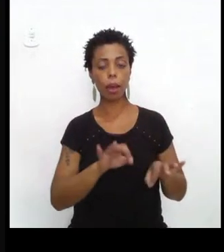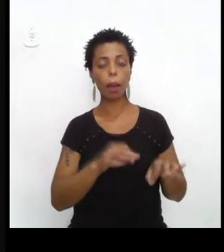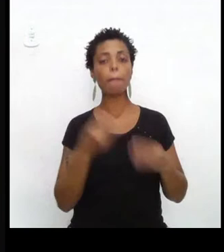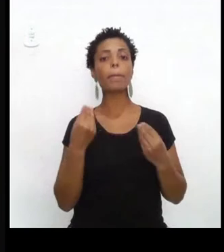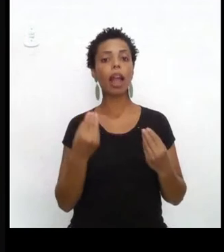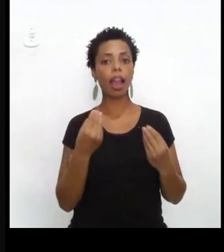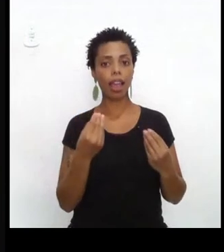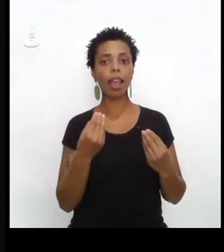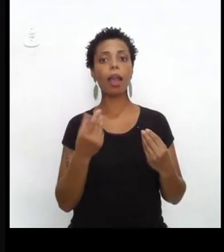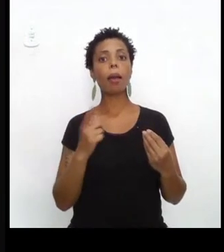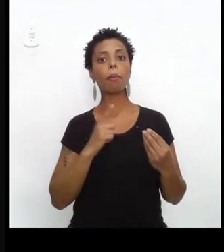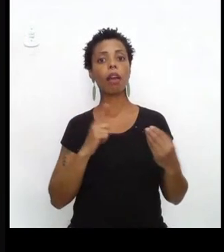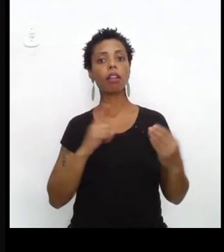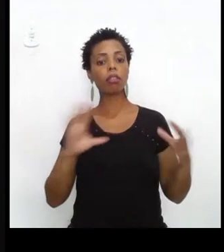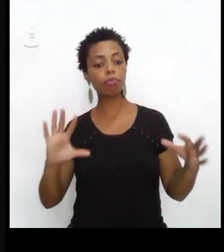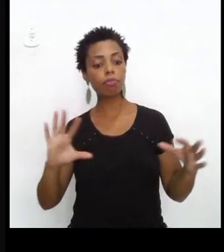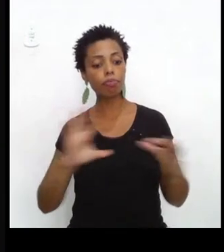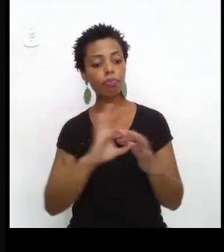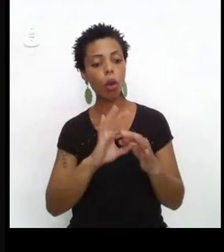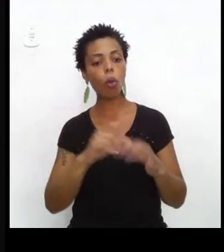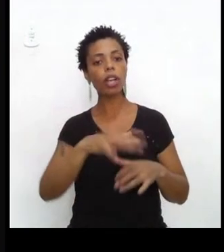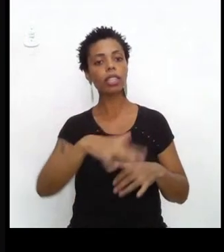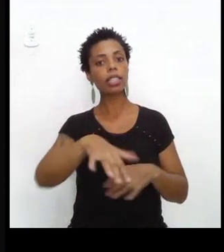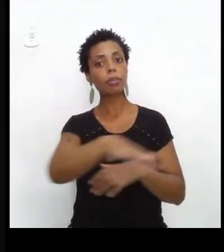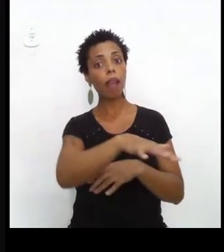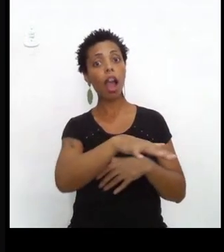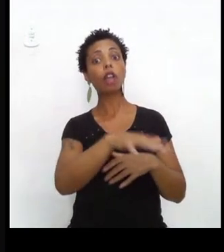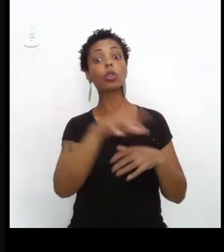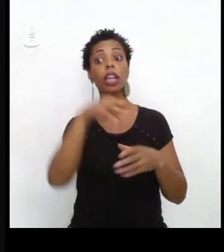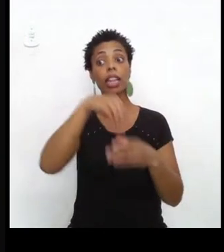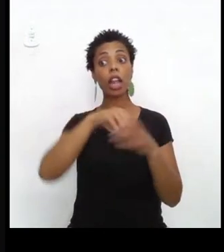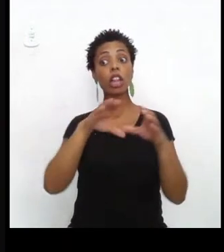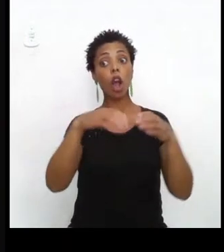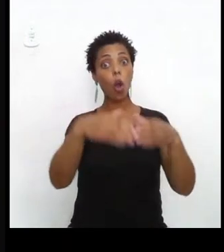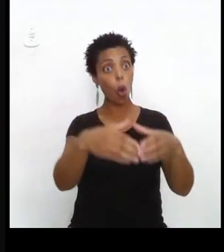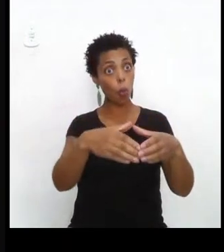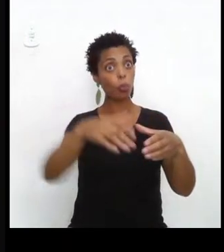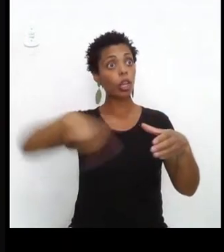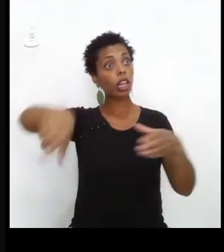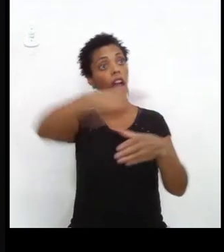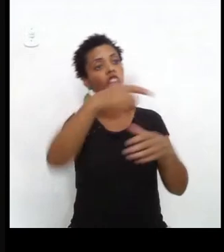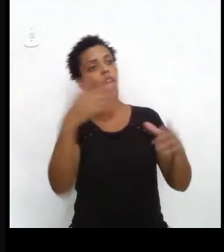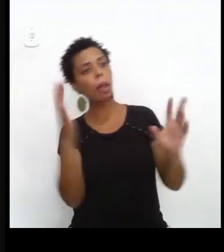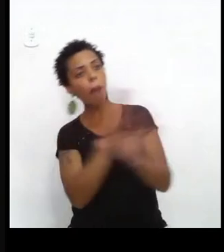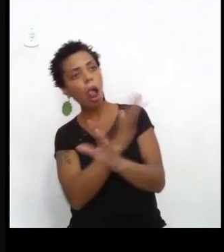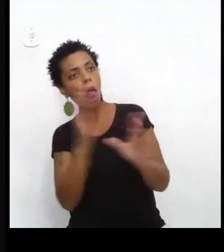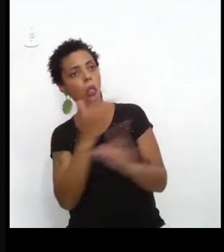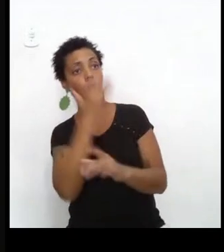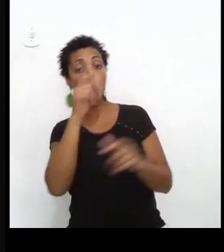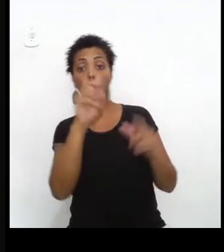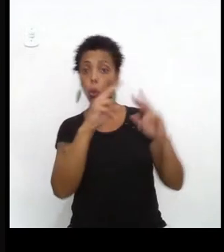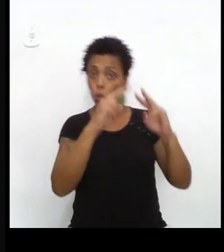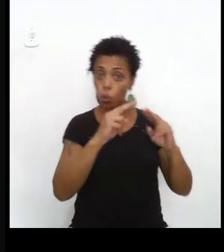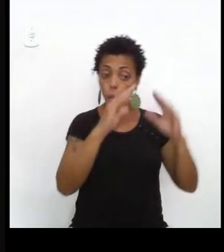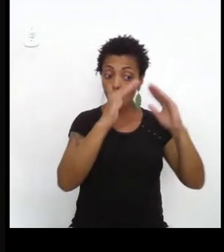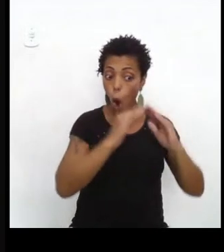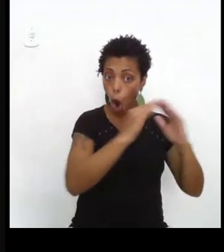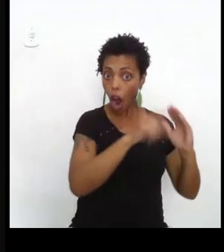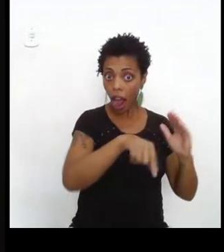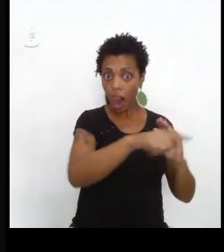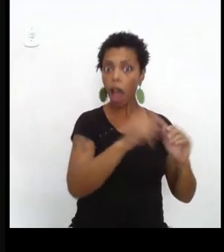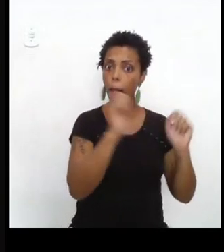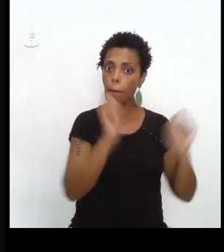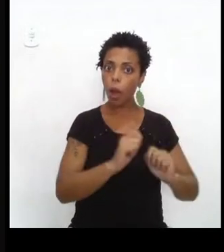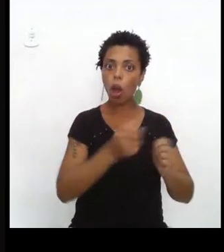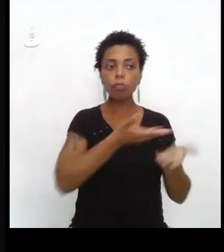itinerário que passa saber como funciona comunidades que habitam e transitando por alugado ambiente caminhão da sorte net